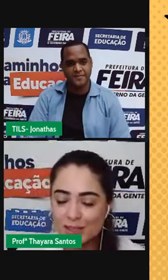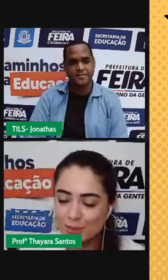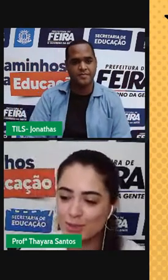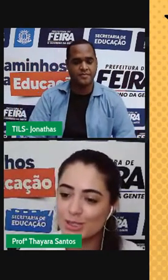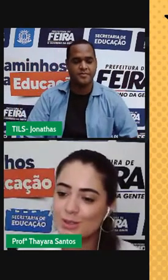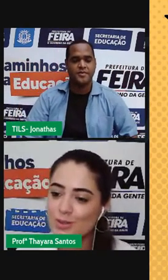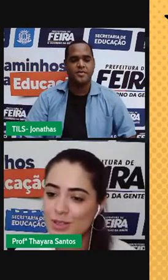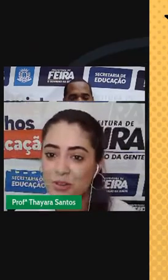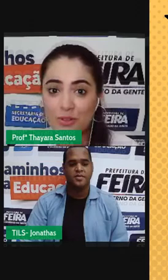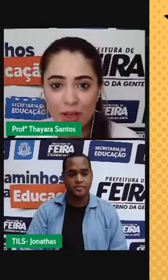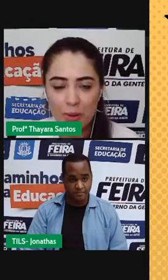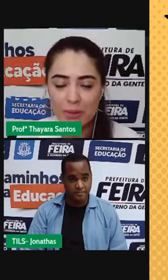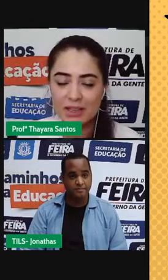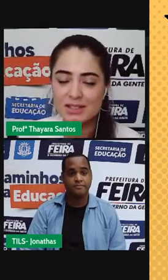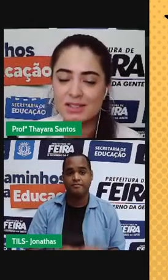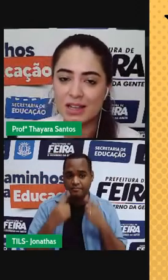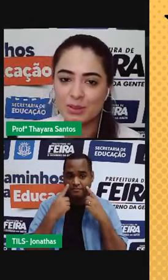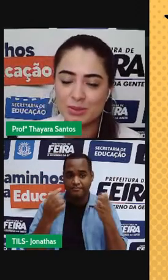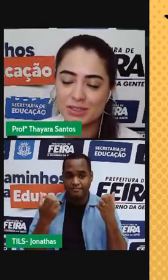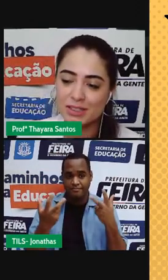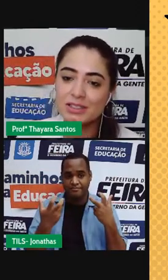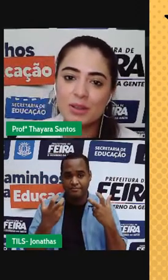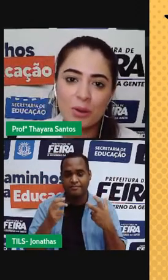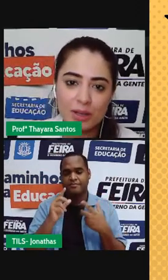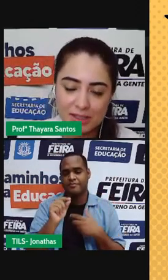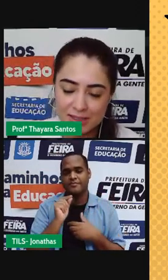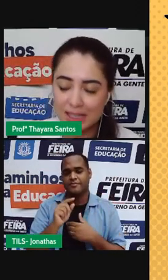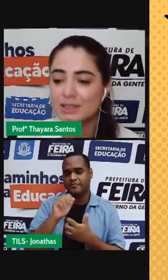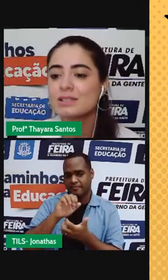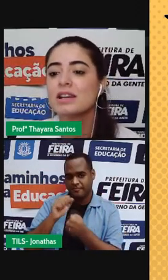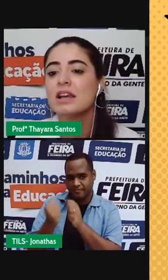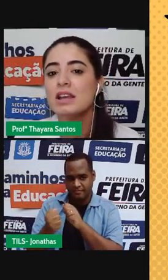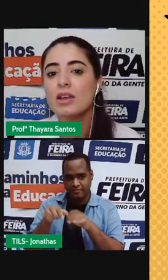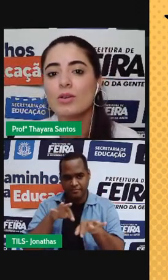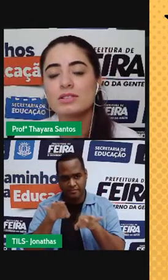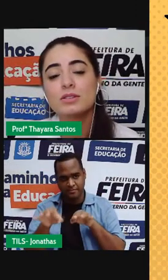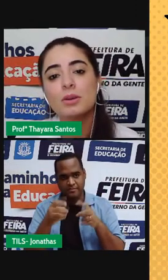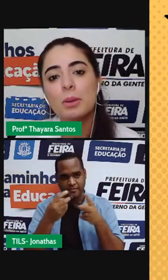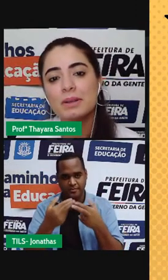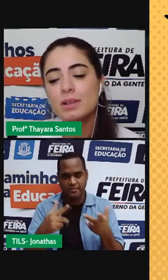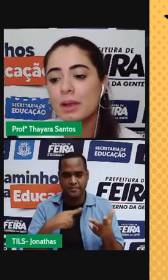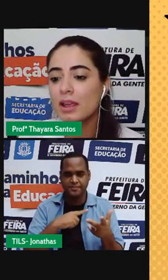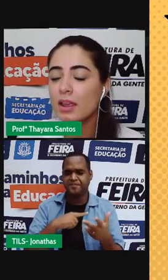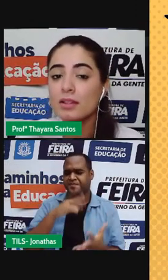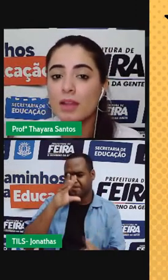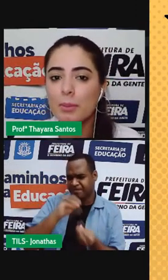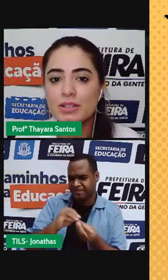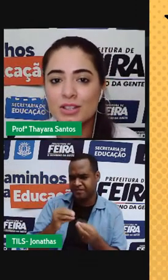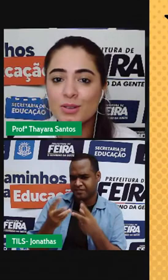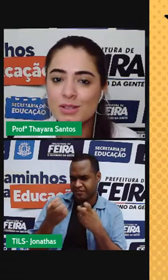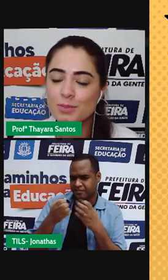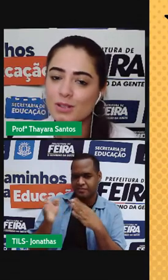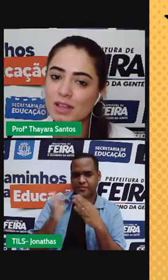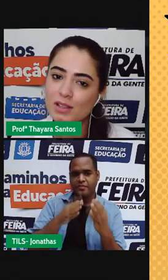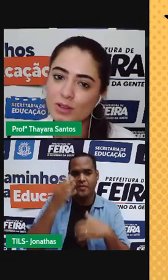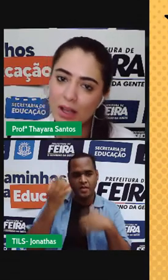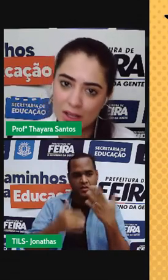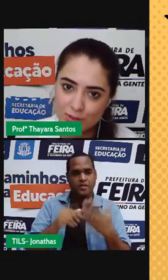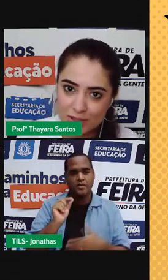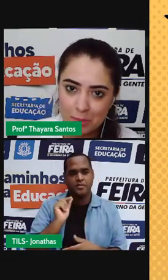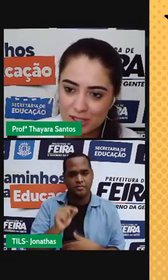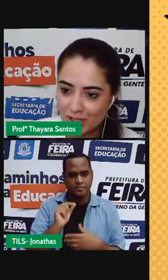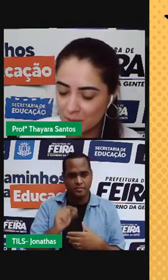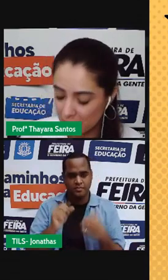Nesse resumo, a gente conseguiu ver como é que esses átomos estão organizados e conseguiu também perceber que quem está medindo esse processo